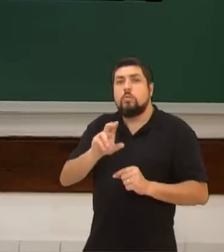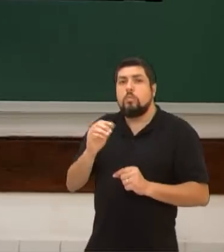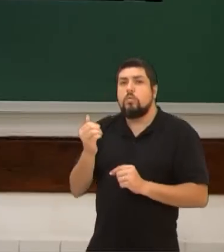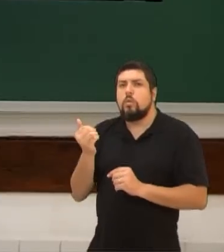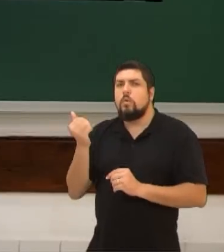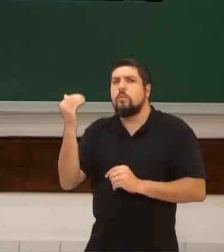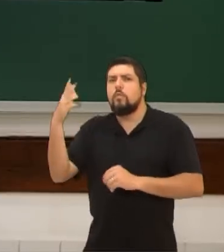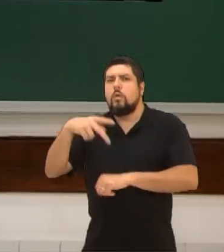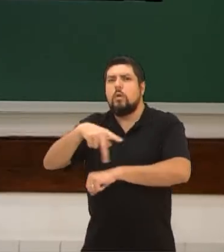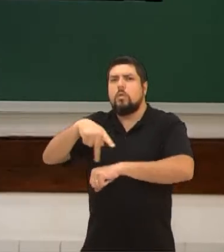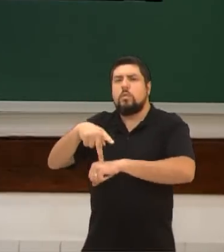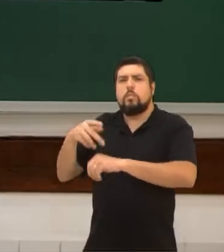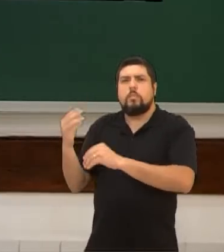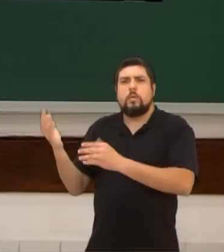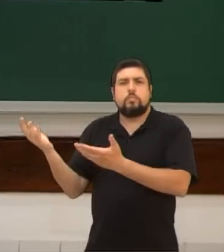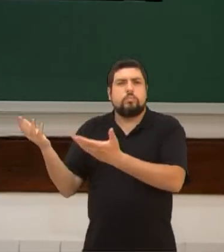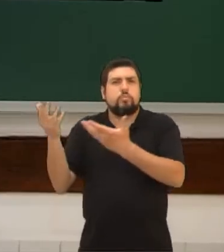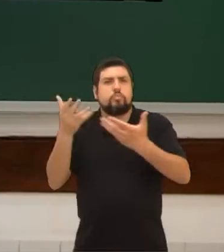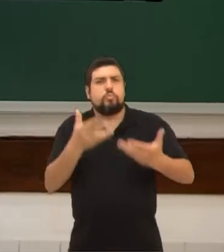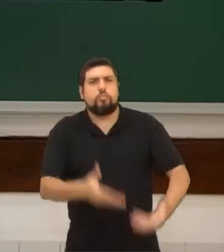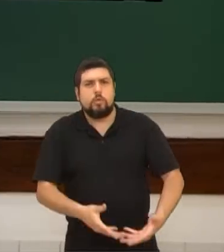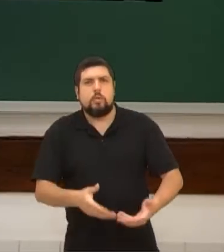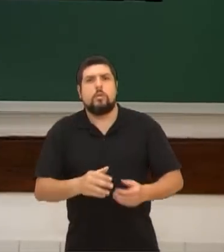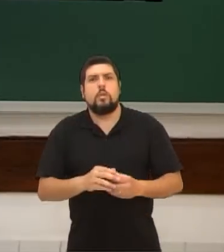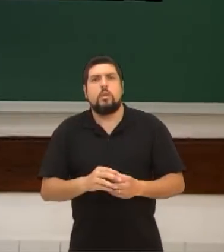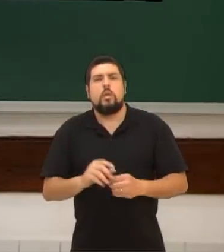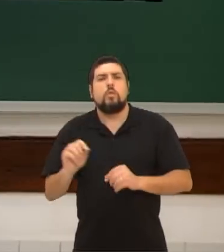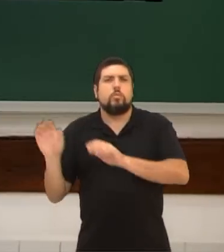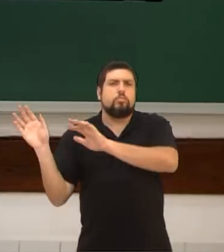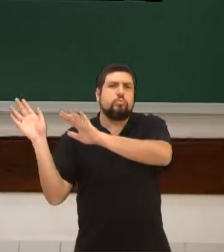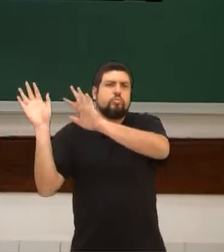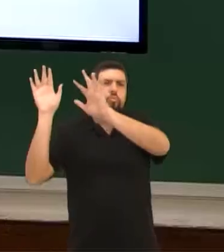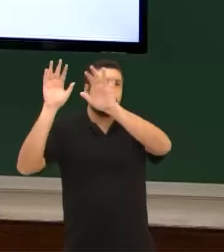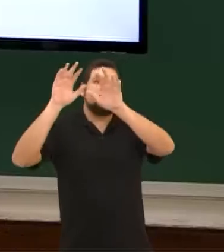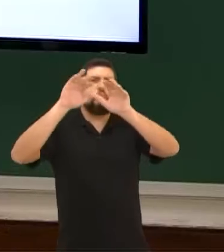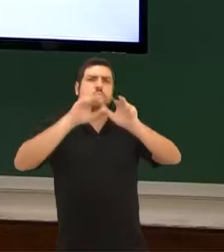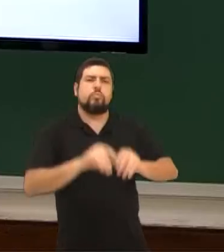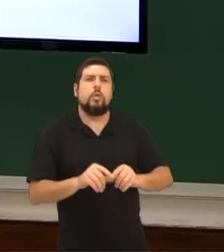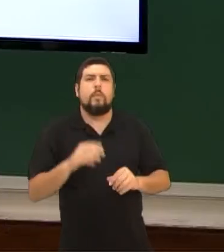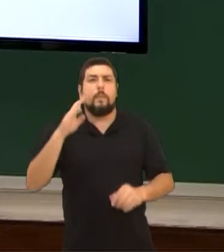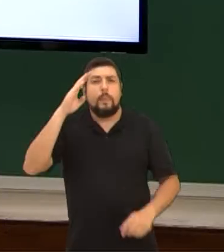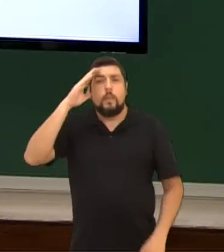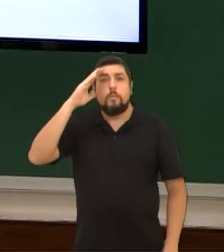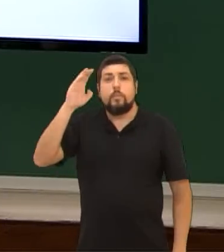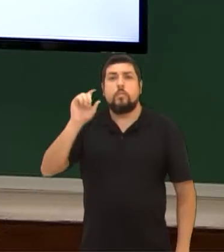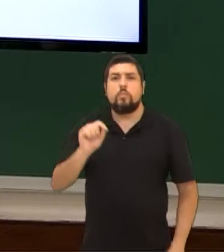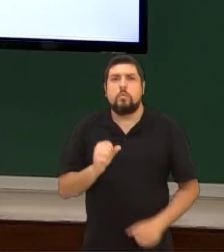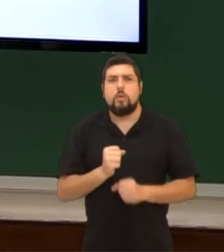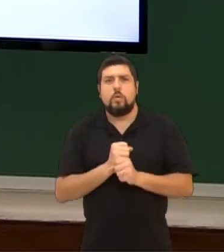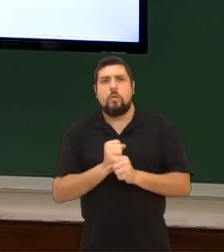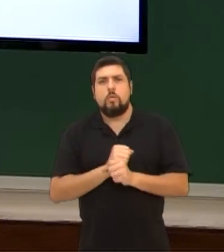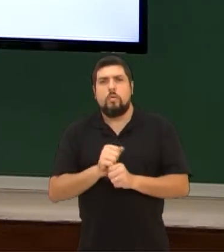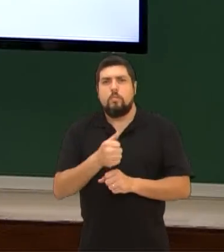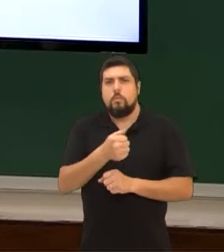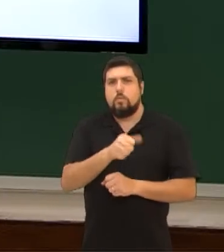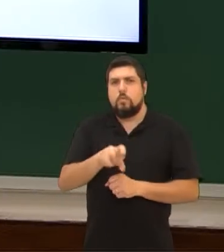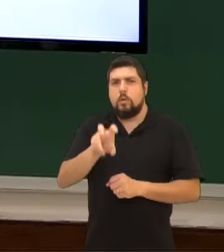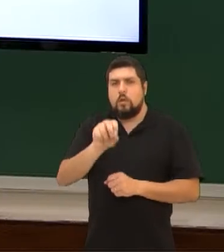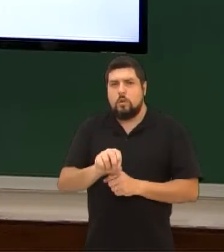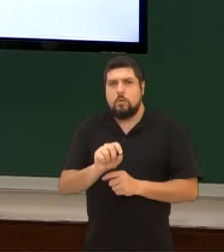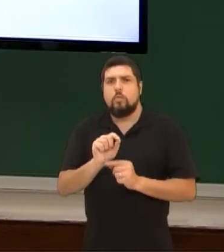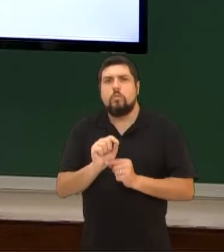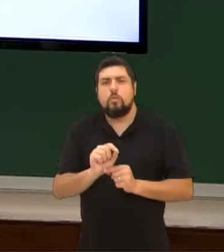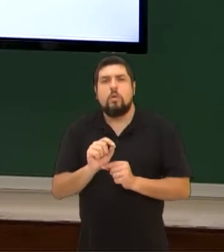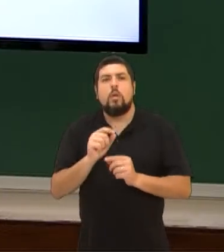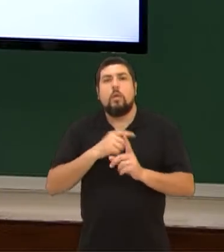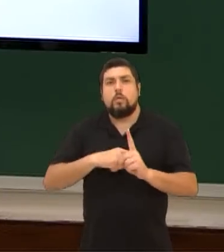a receber levas de imigrantes que chegaram no Brasil, principalmente a partir de 1850, quando você